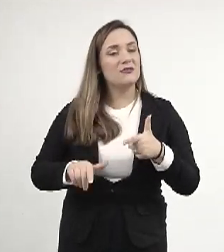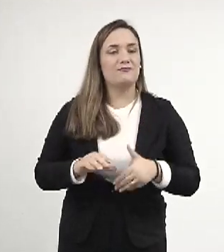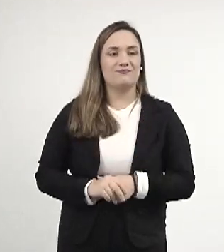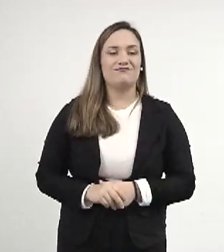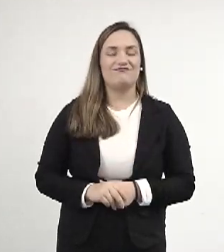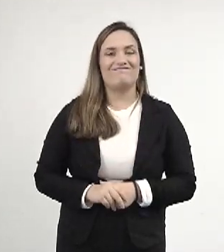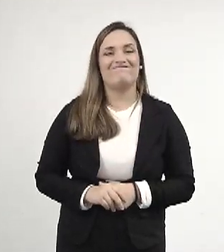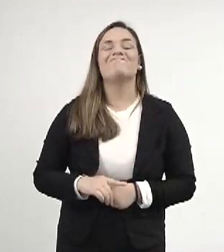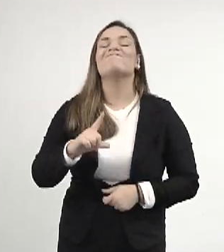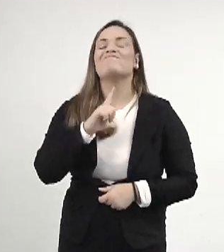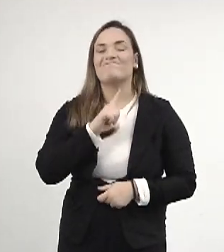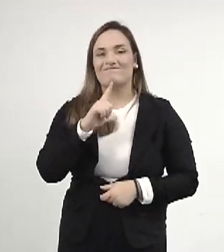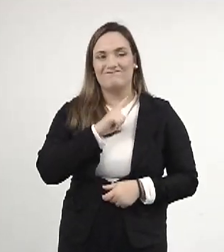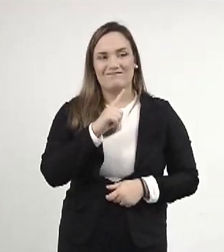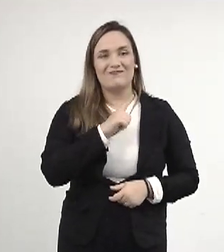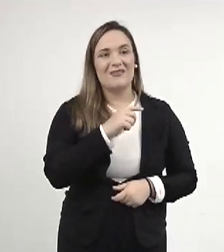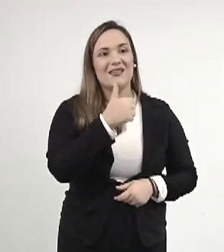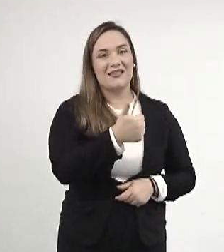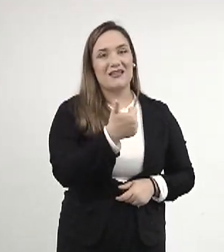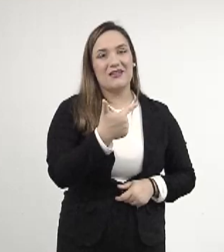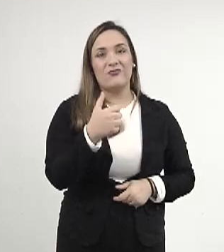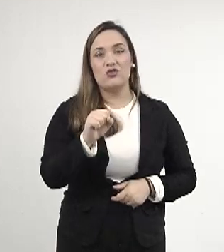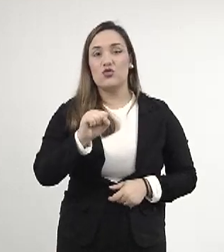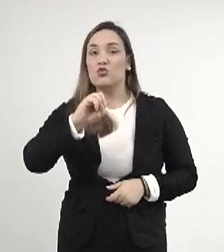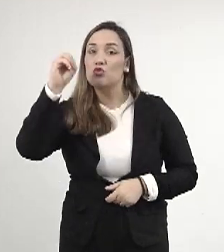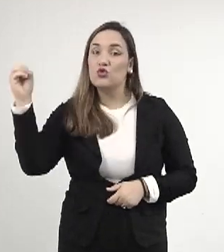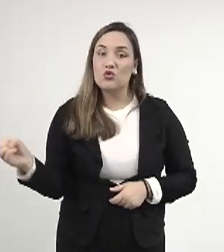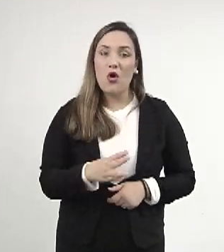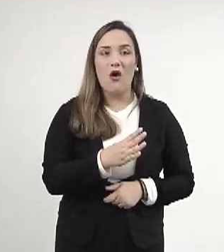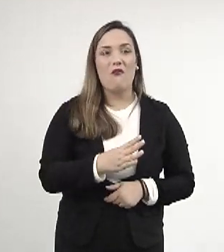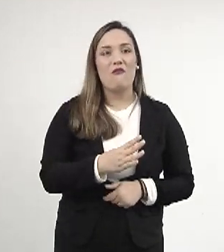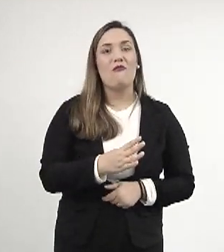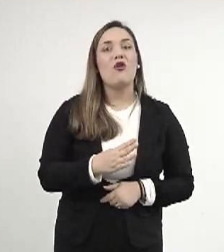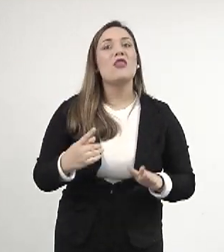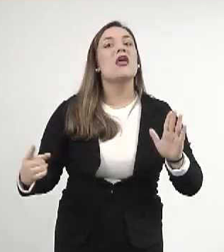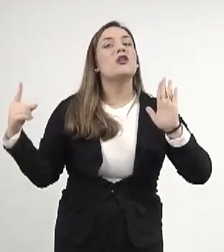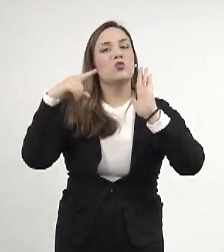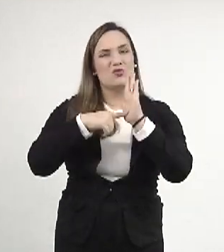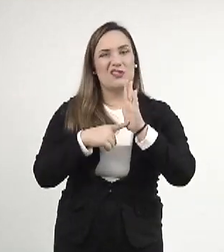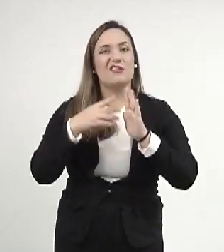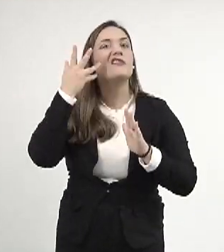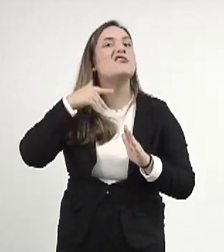128 casos de estupro de vulnerável, crianças que foram violentadas.